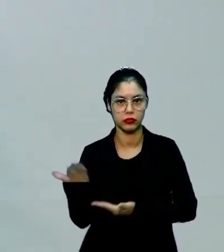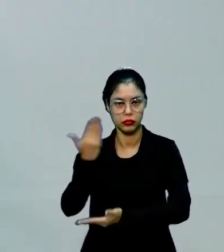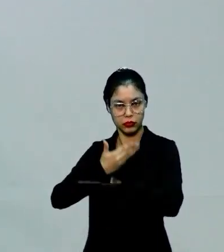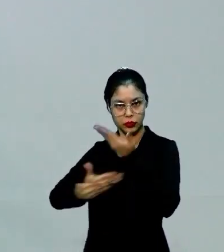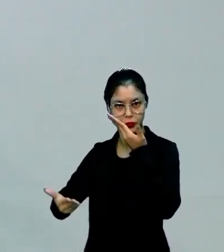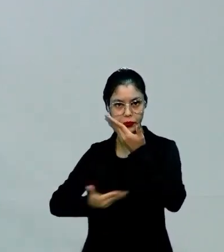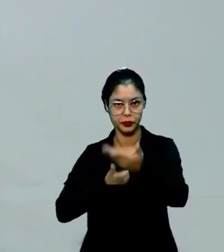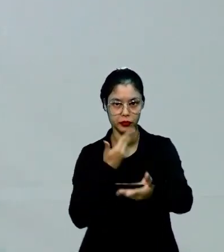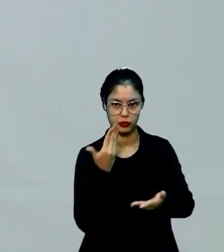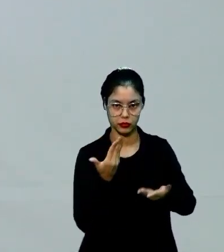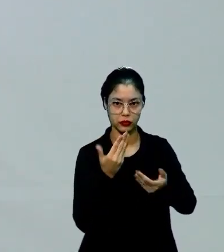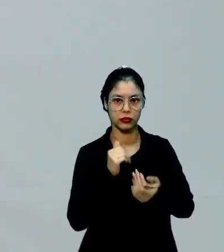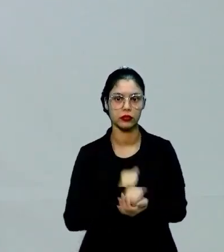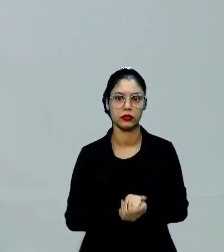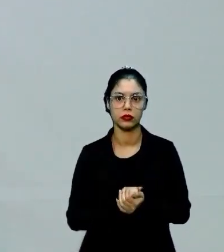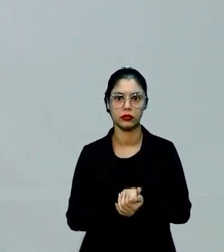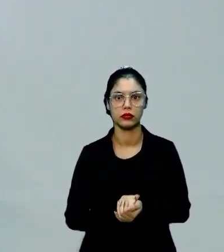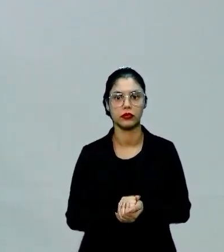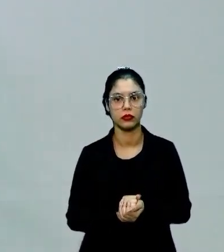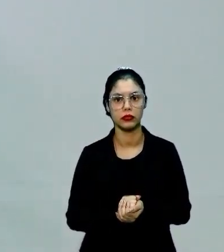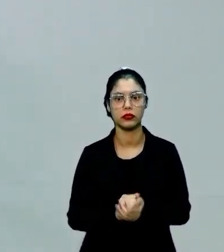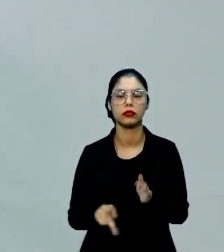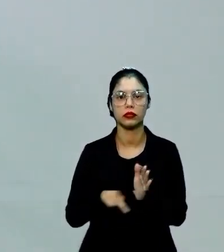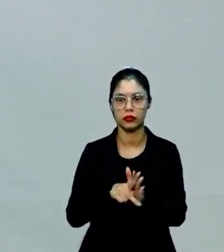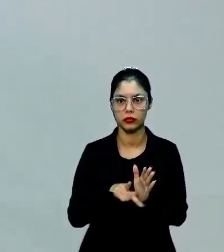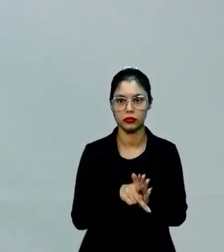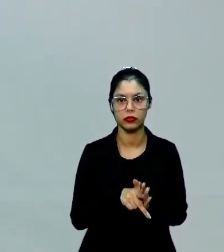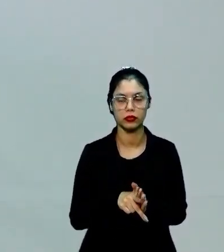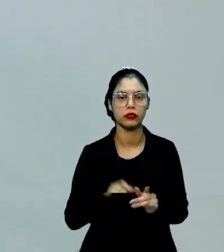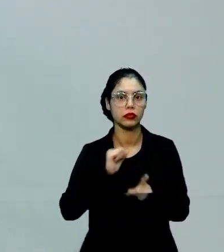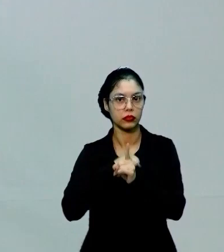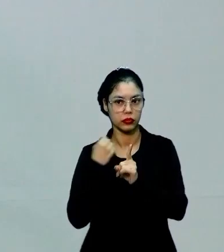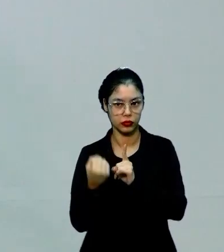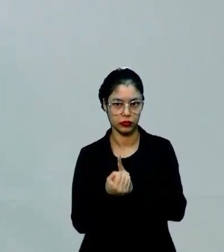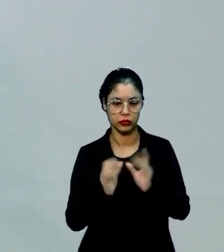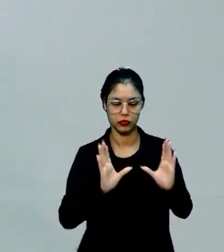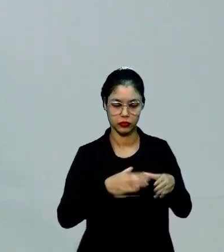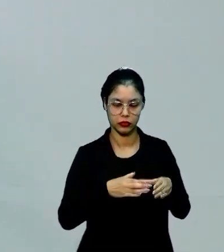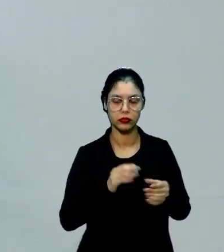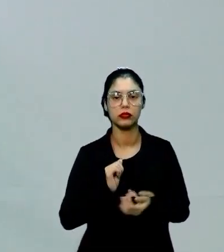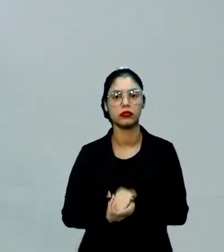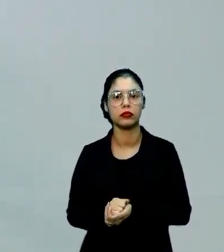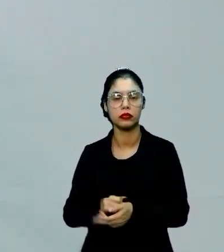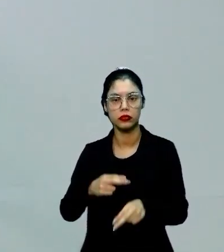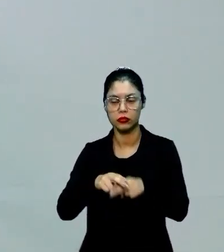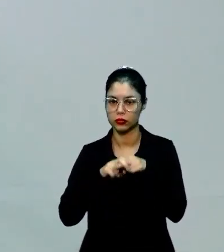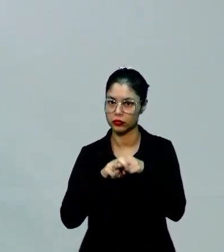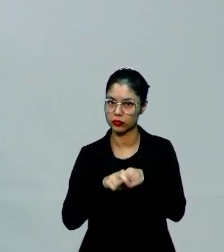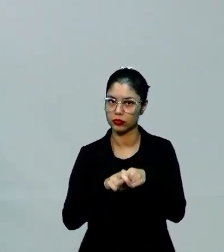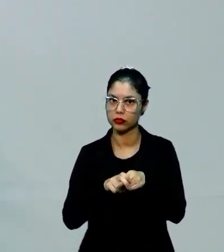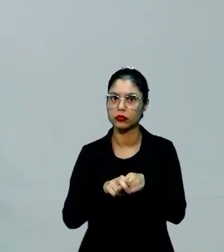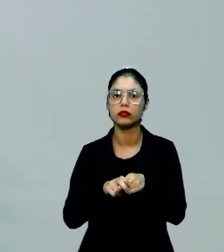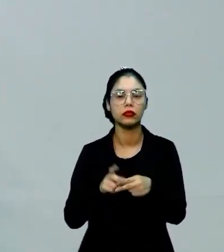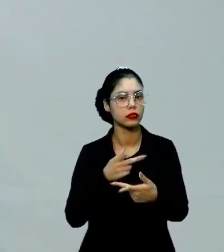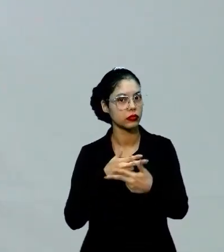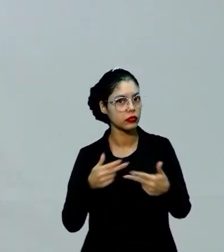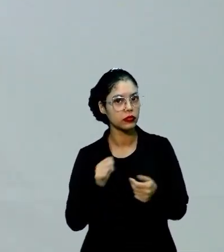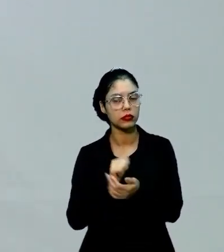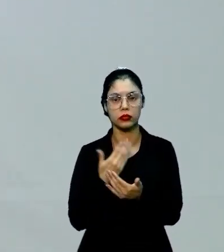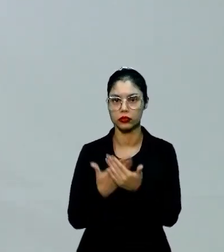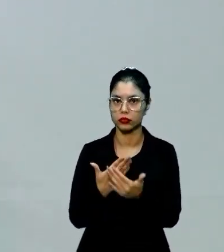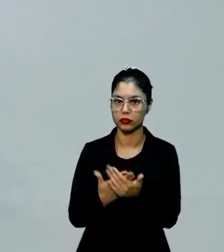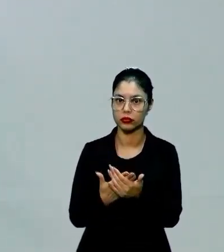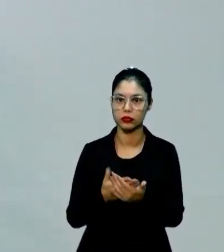interação entre os membros de um determinado contexto social. Por isso que o objeto de estudo na